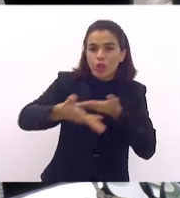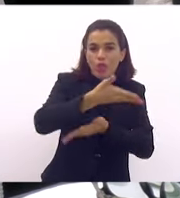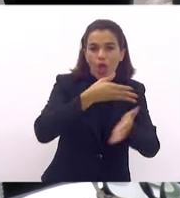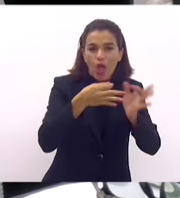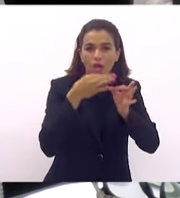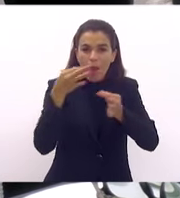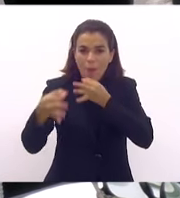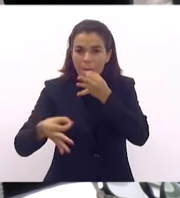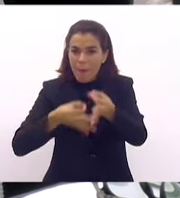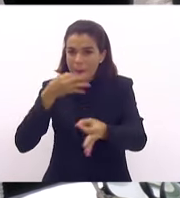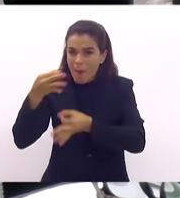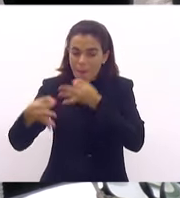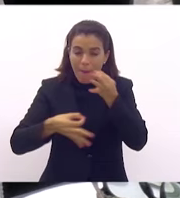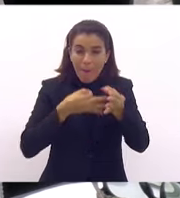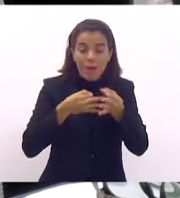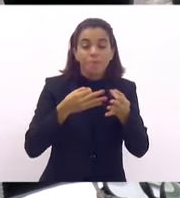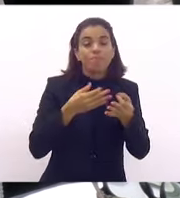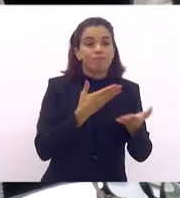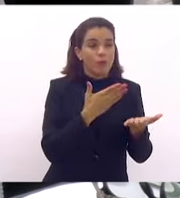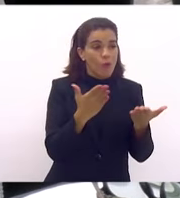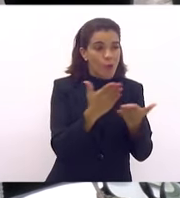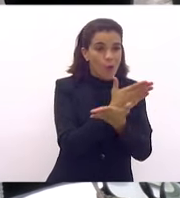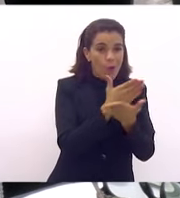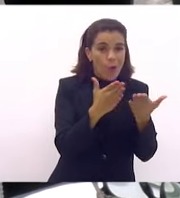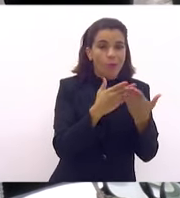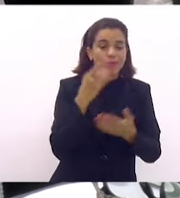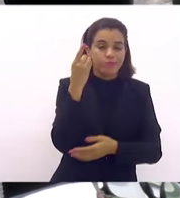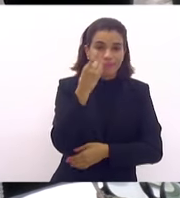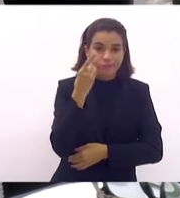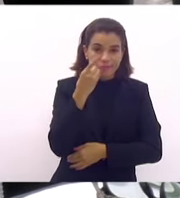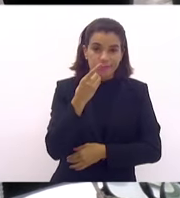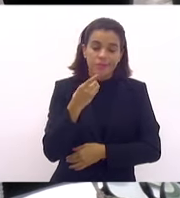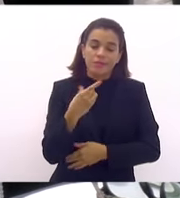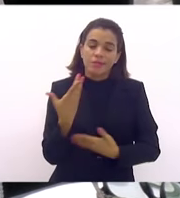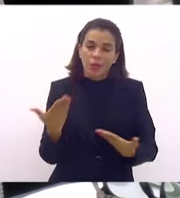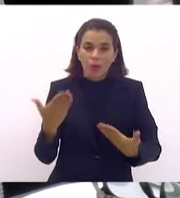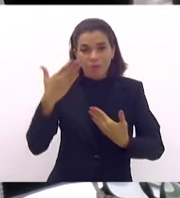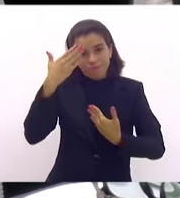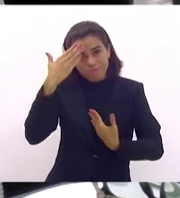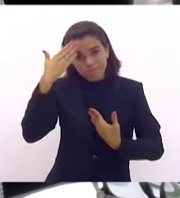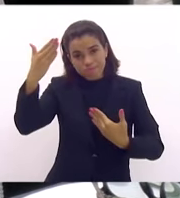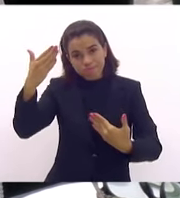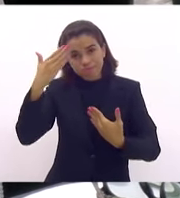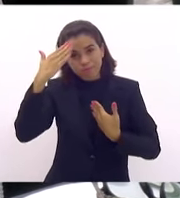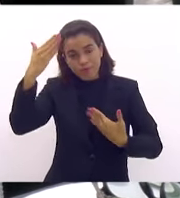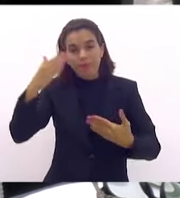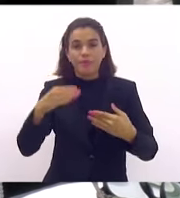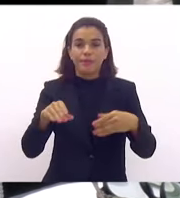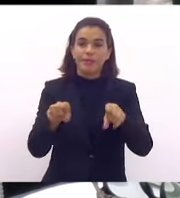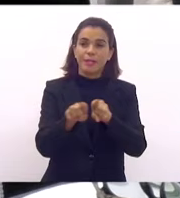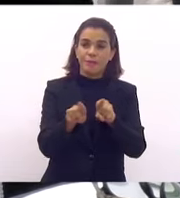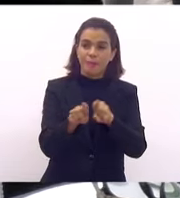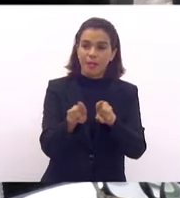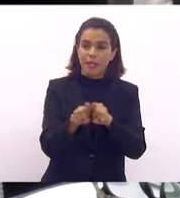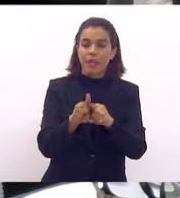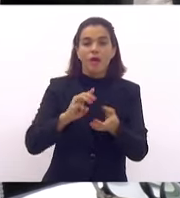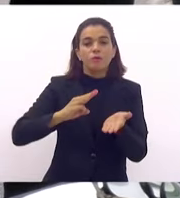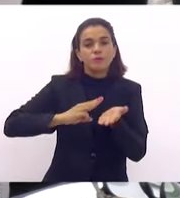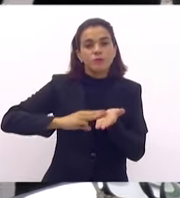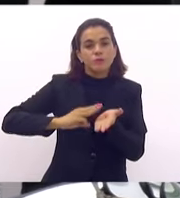deputados muitas vezes e a gente reconhece isso. Fica aqui a nossa gratidão. Assim como os